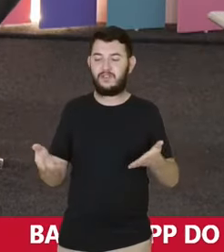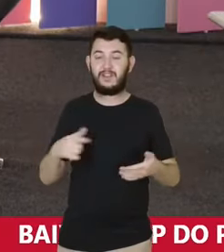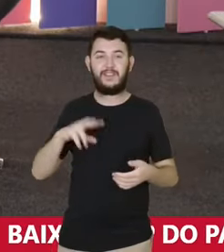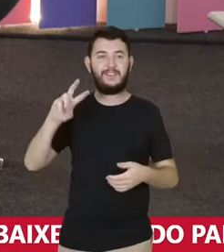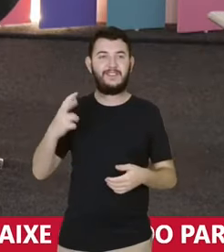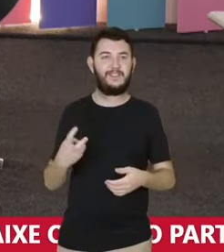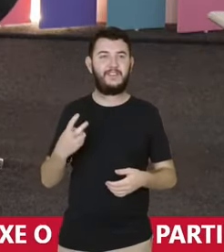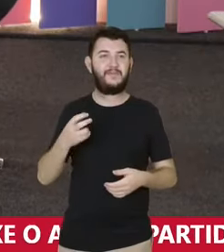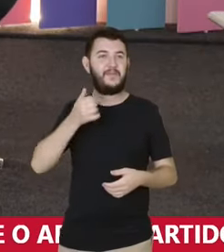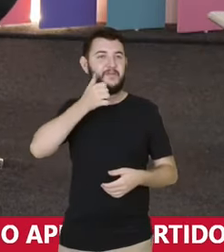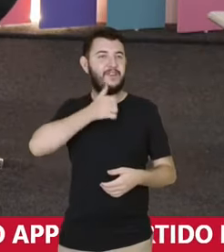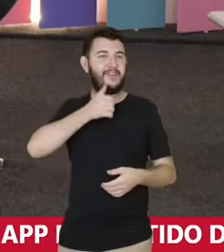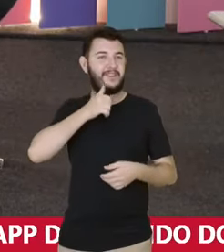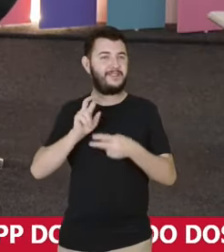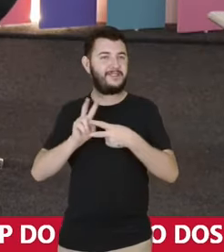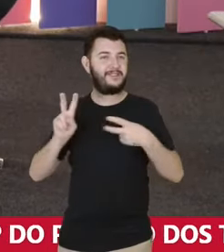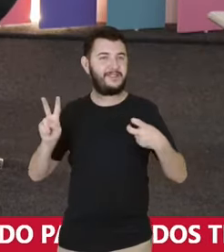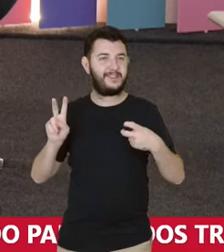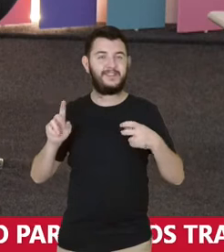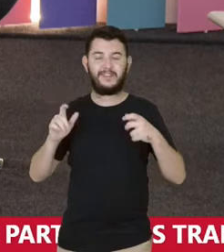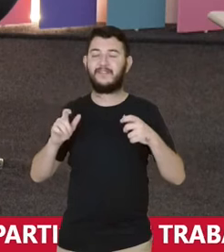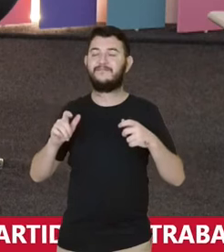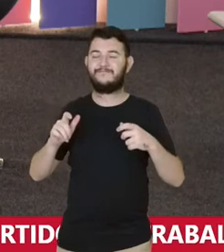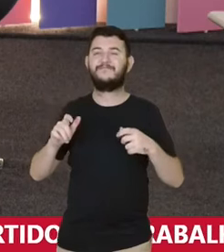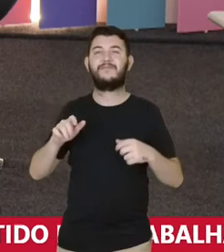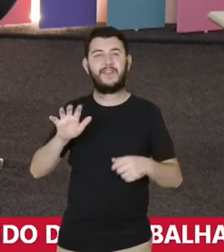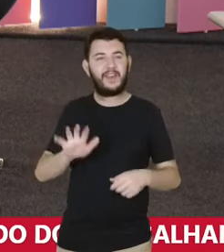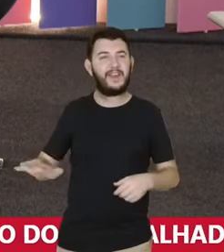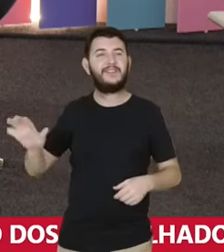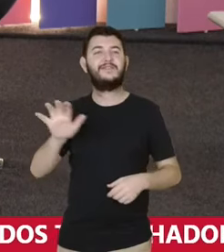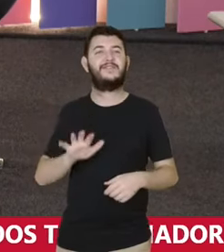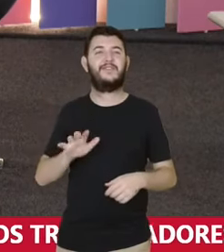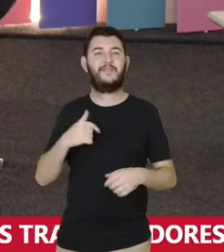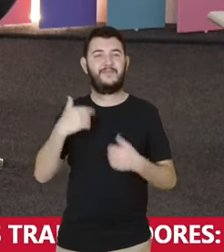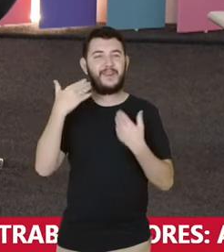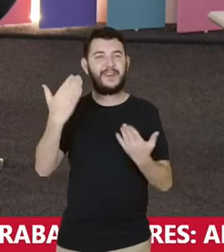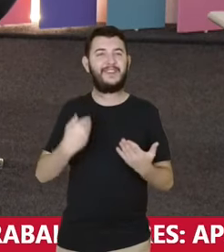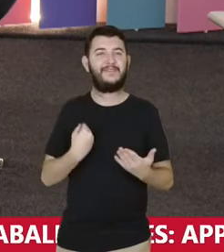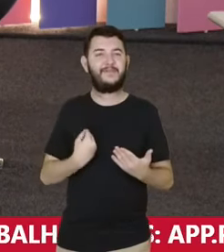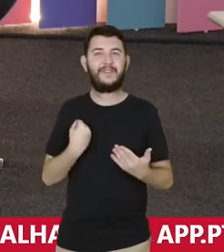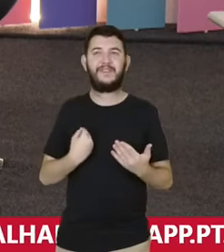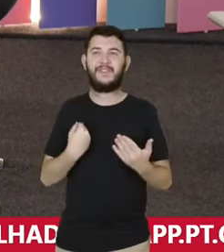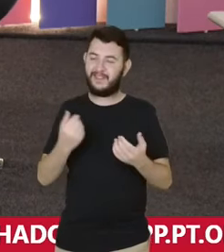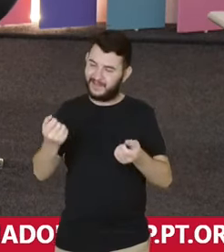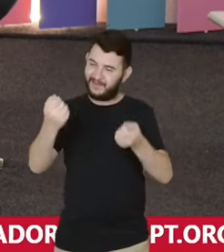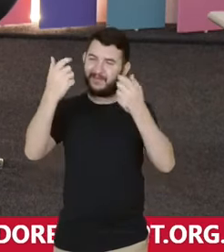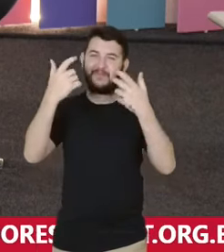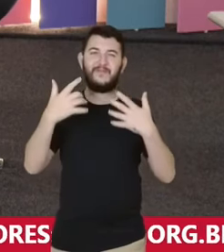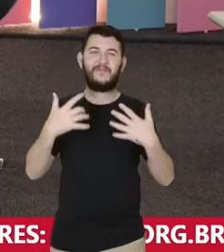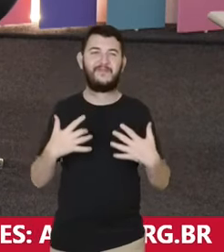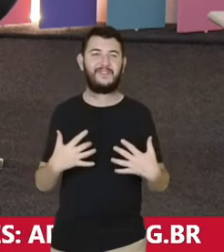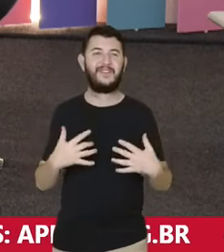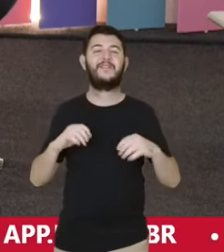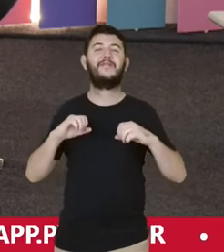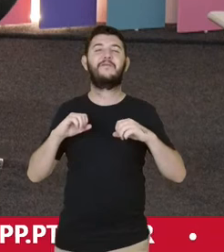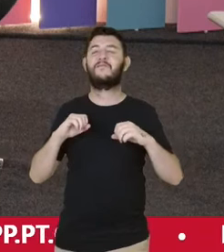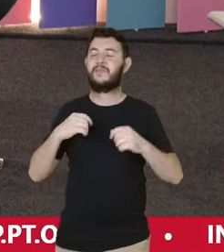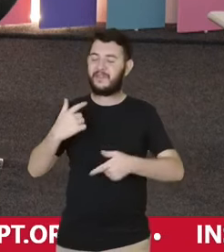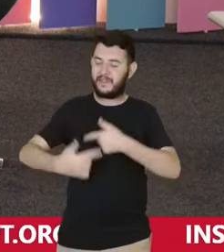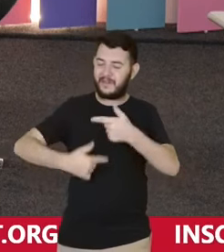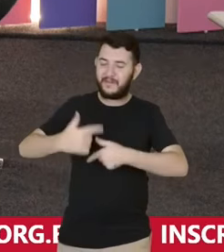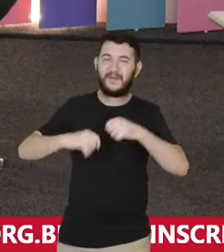ruas. Muito obrigada, Marinete, pela sua presença. Conta para a gente sobre essa mobilização, sobre a marcha, como